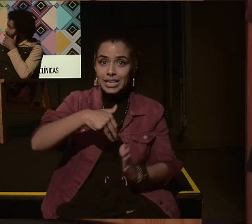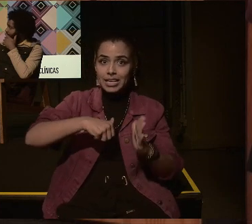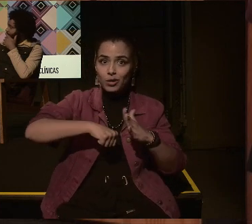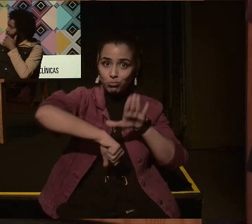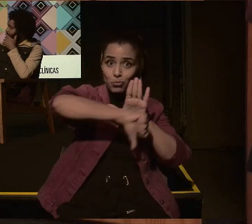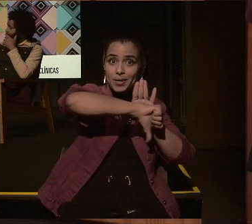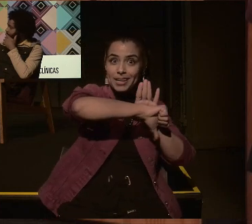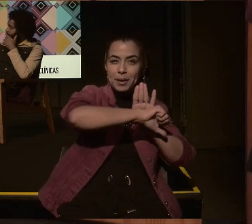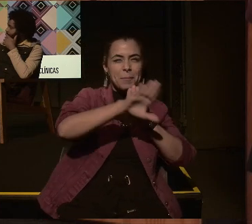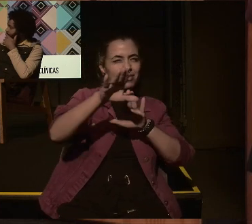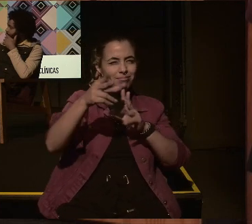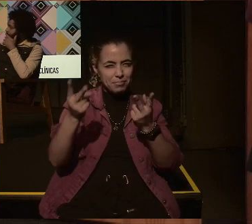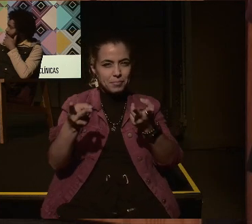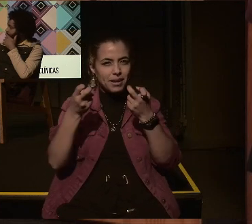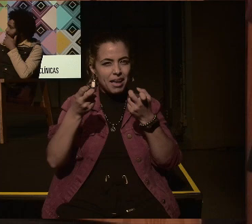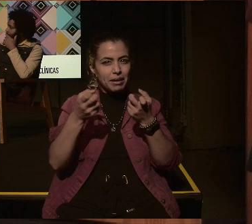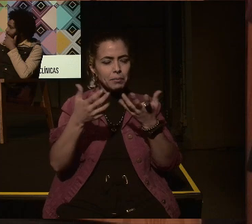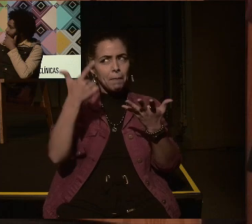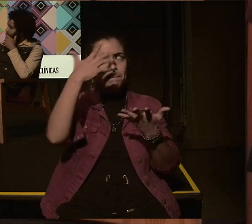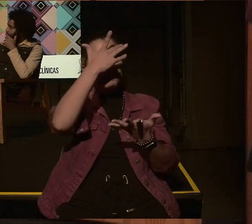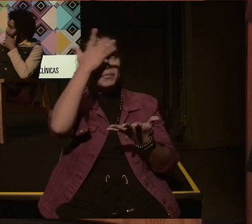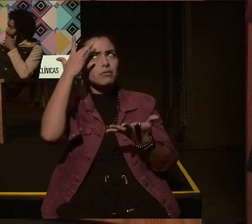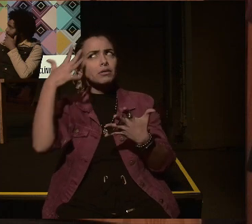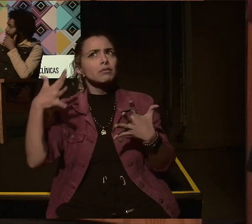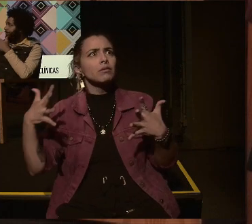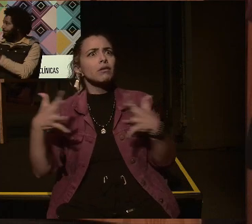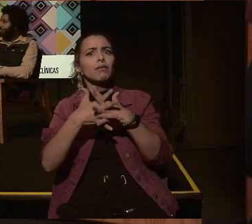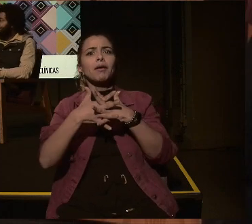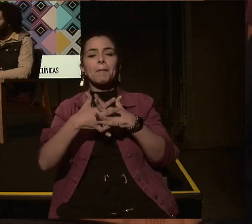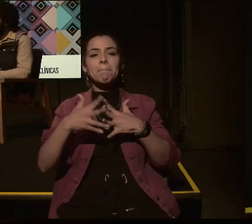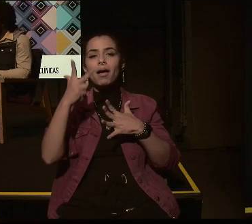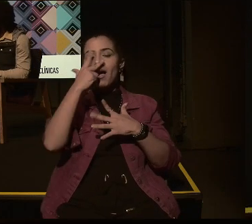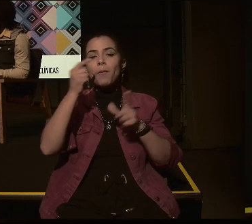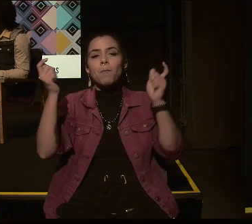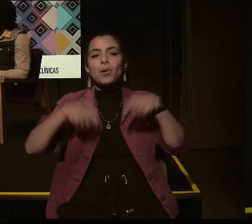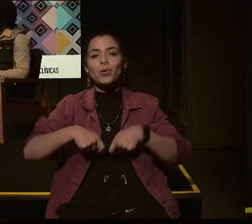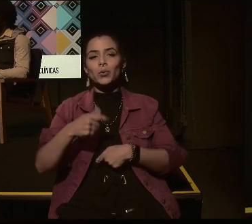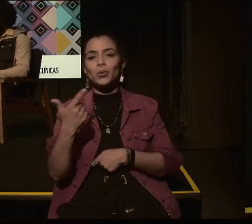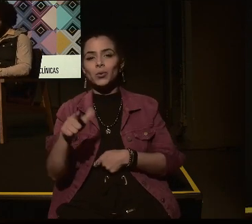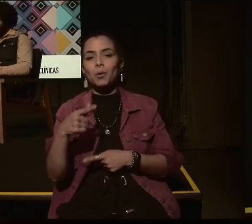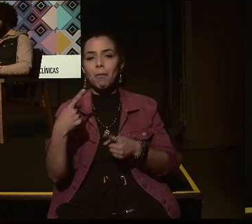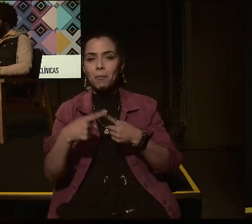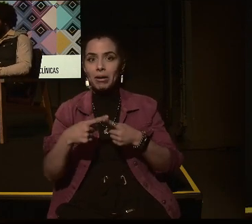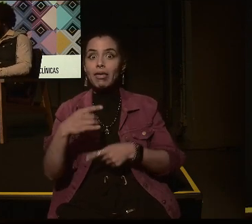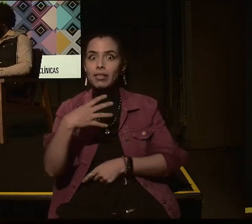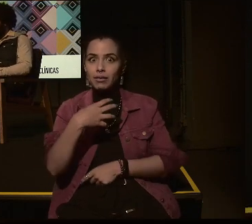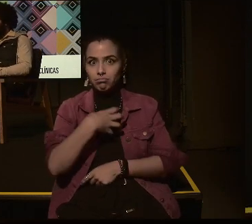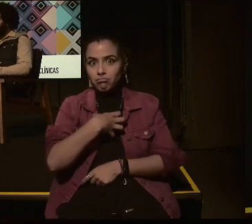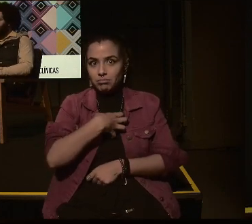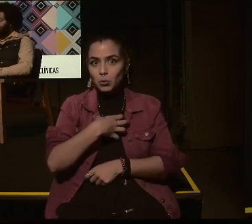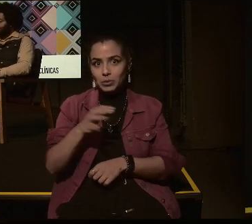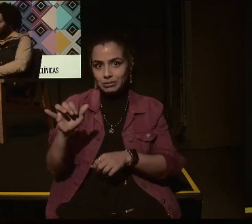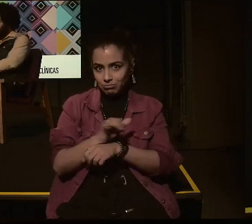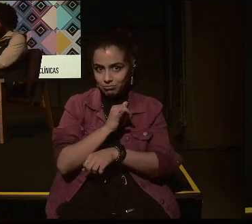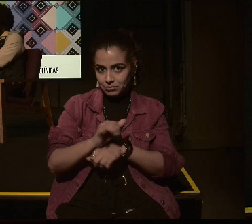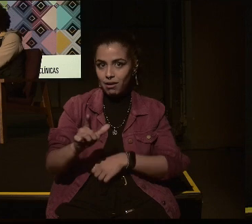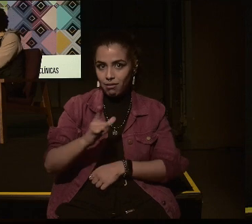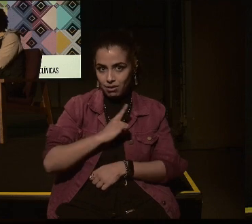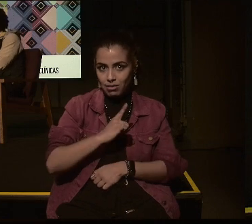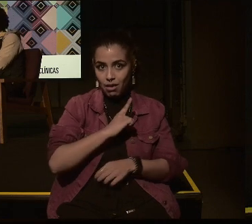encruzilhada, e encruzilhada enquanto possibilidade. Porque tem uma ferramenta que ela é